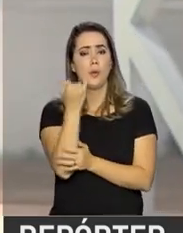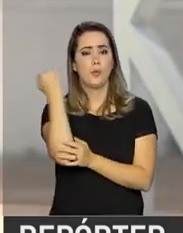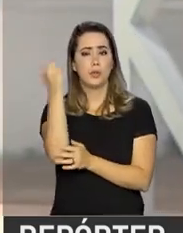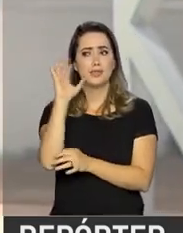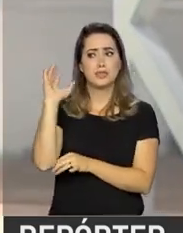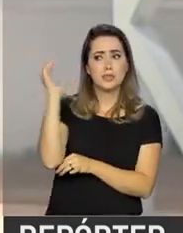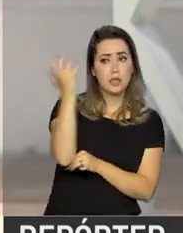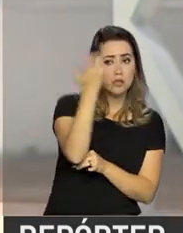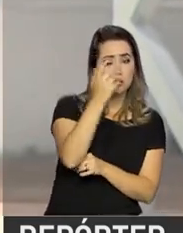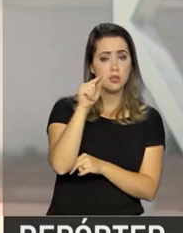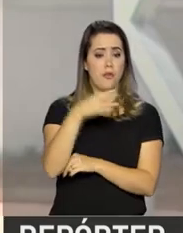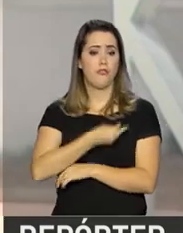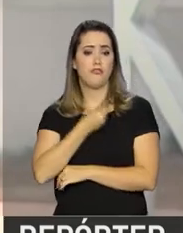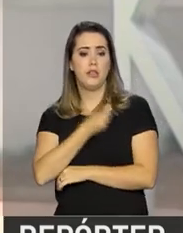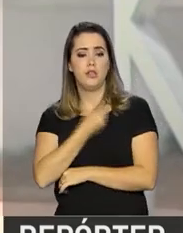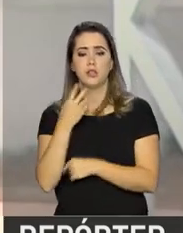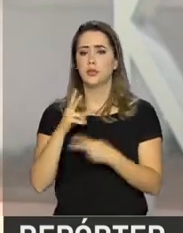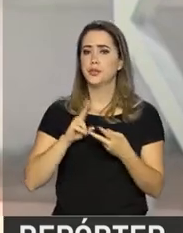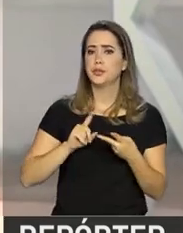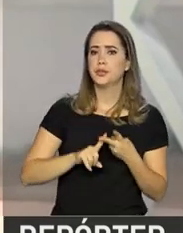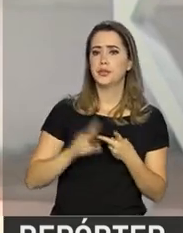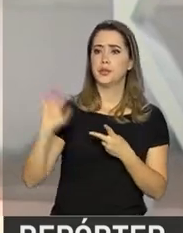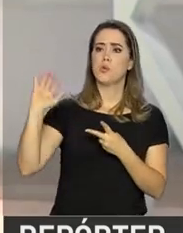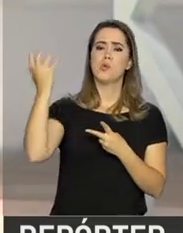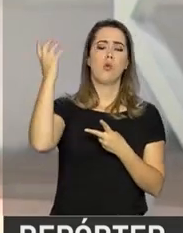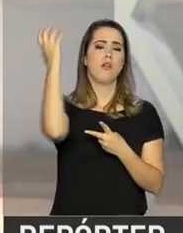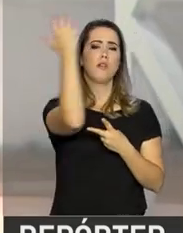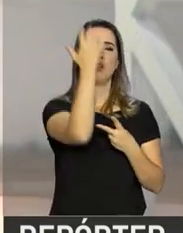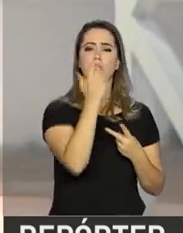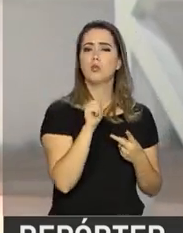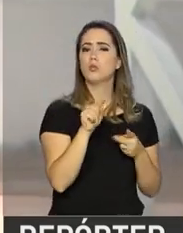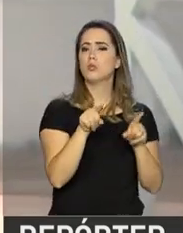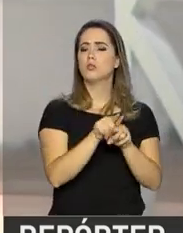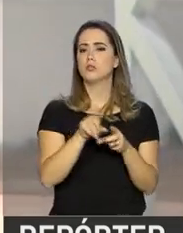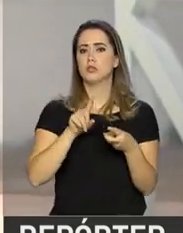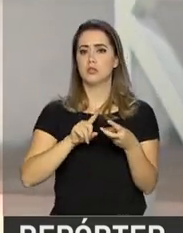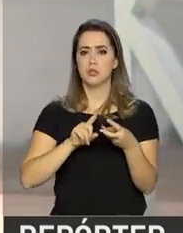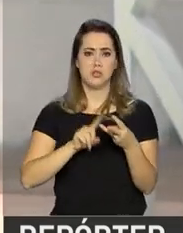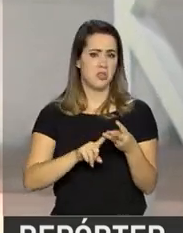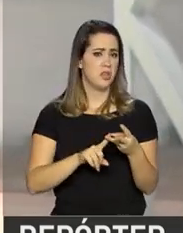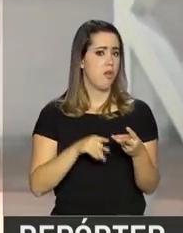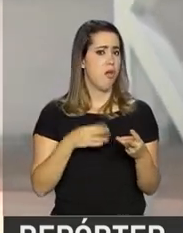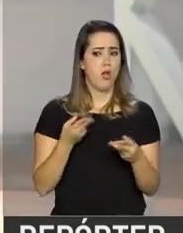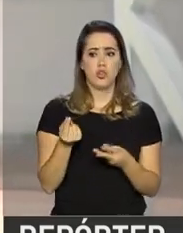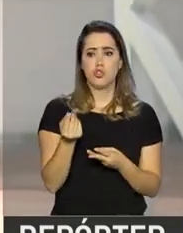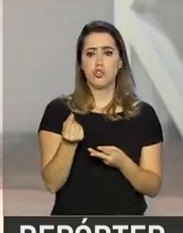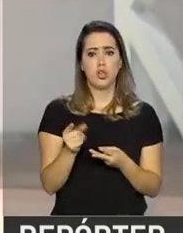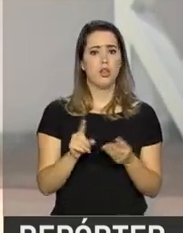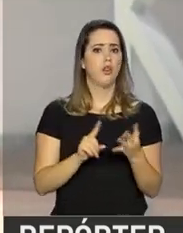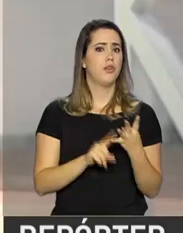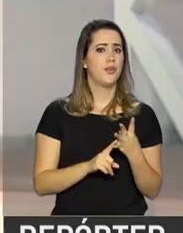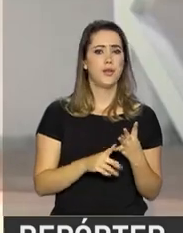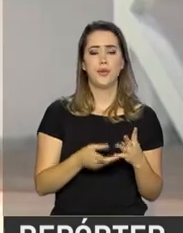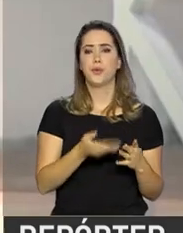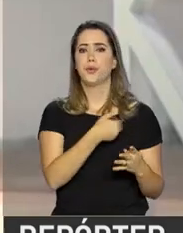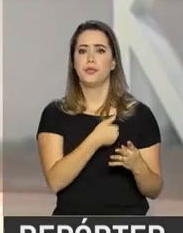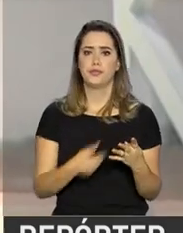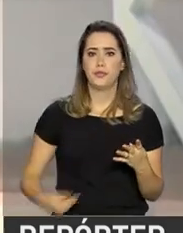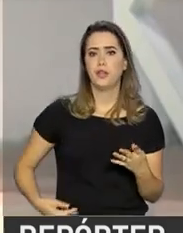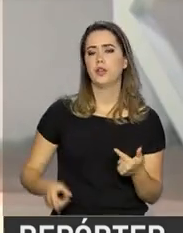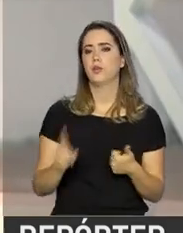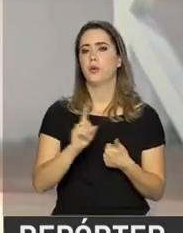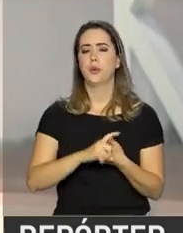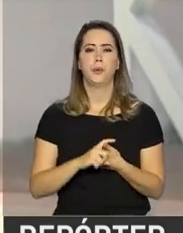para a vida para o ecossistema a questão do financiamento a questão da governança a